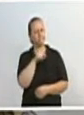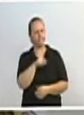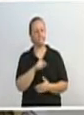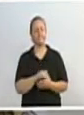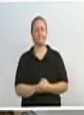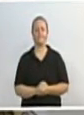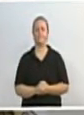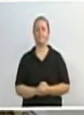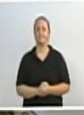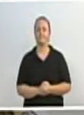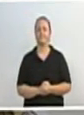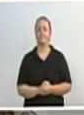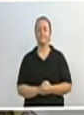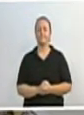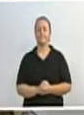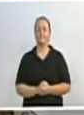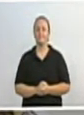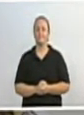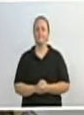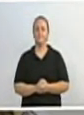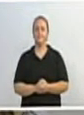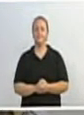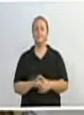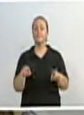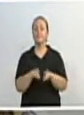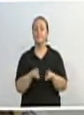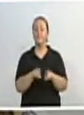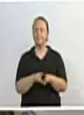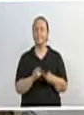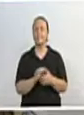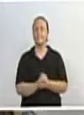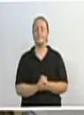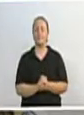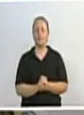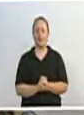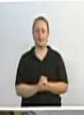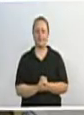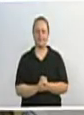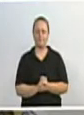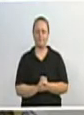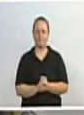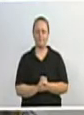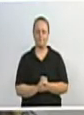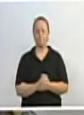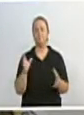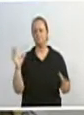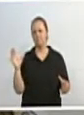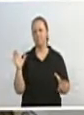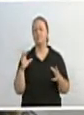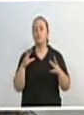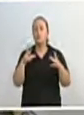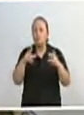empresa. E, finalmente, com tudo aquilo que nós passamos a ganhar, o Estatuto da